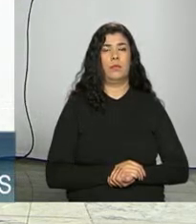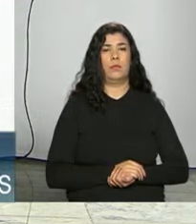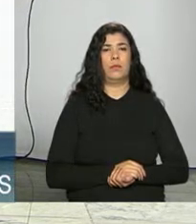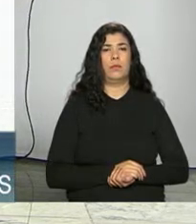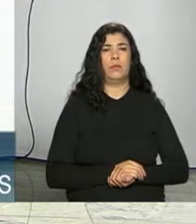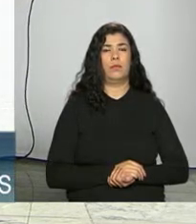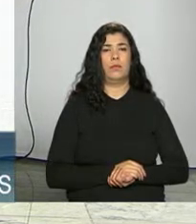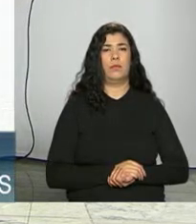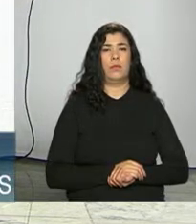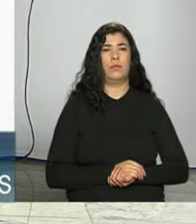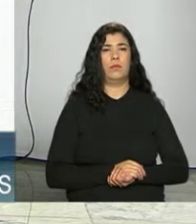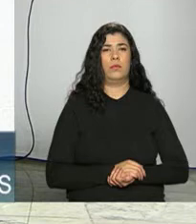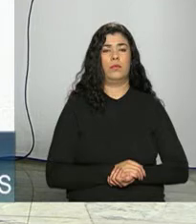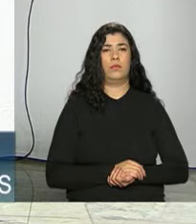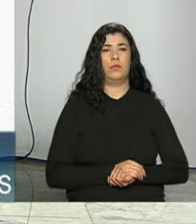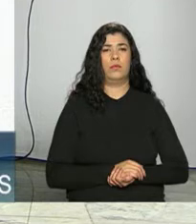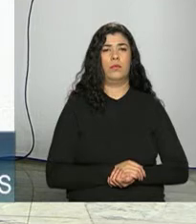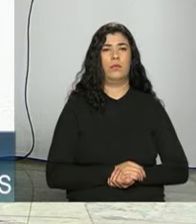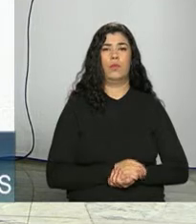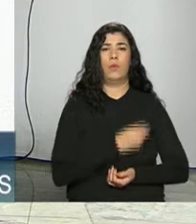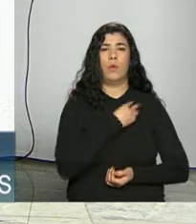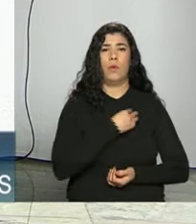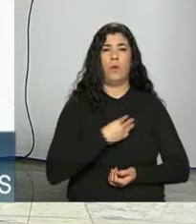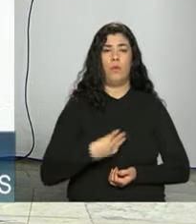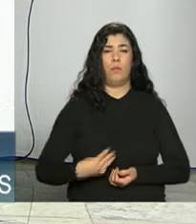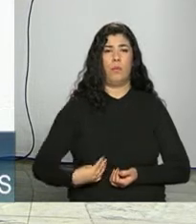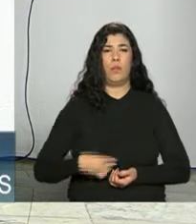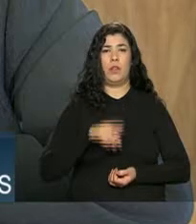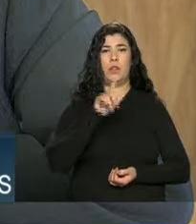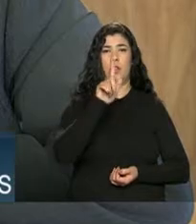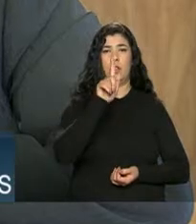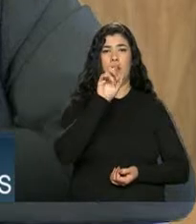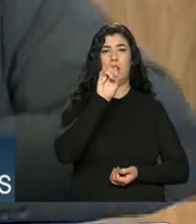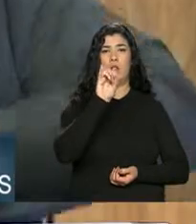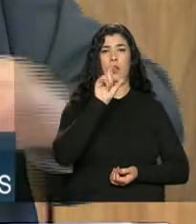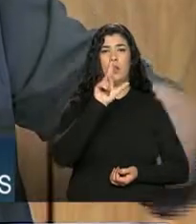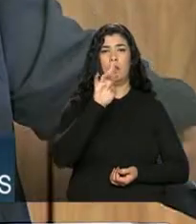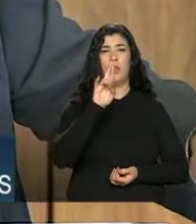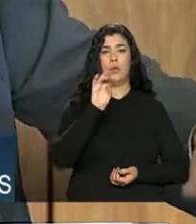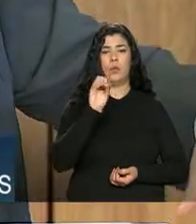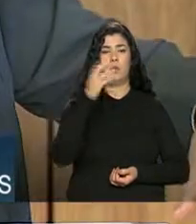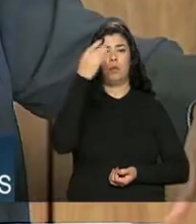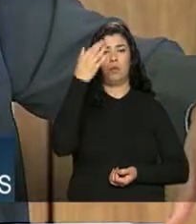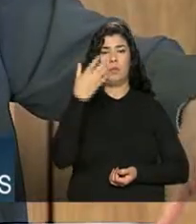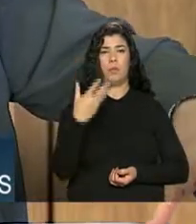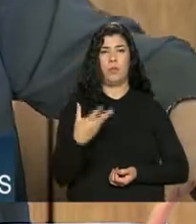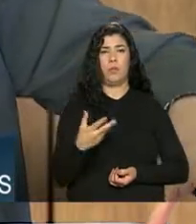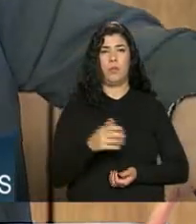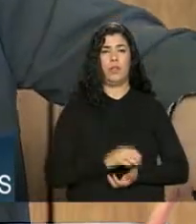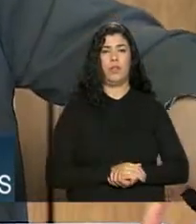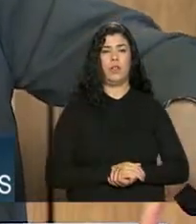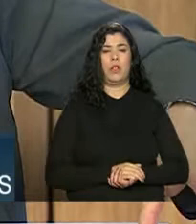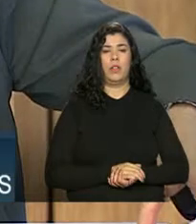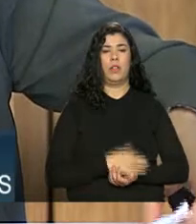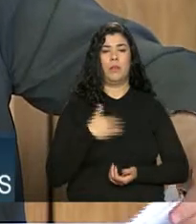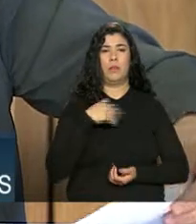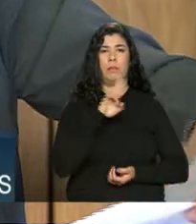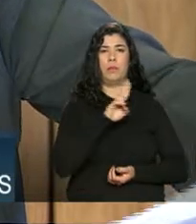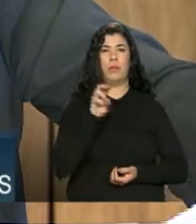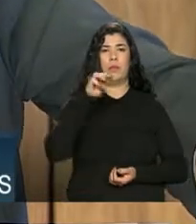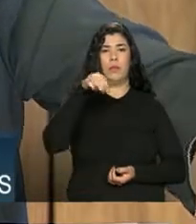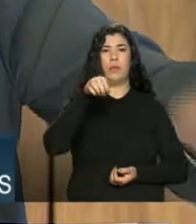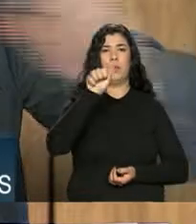e o Gilberto falou da do apoio do governo federal em São Paulo Maurício Muniz